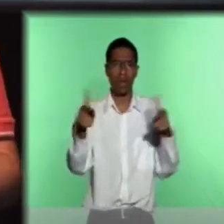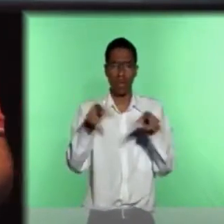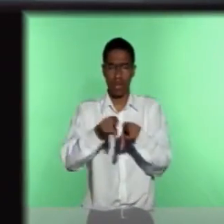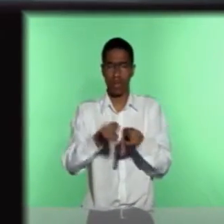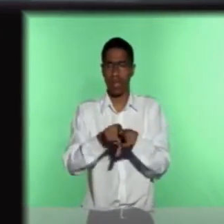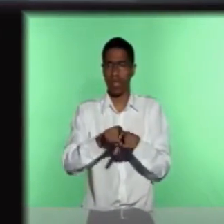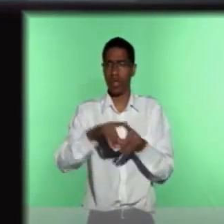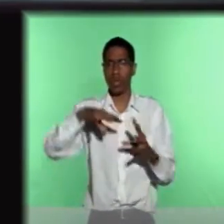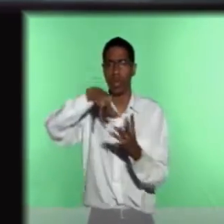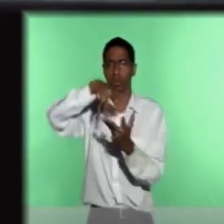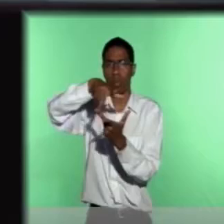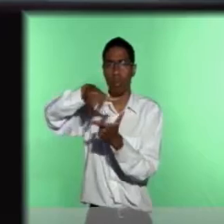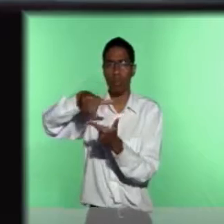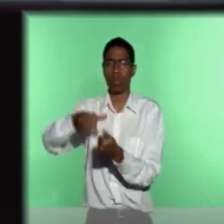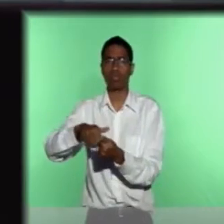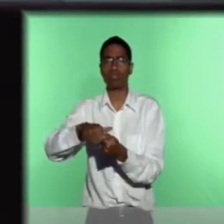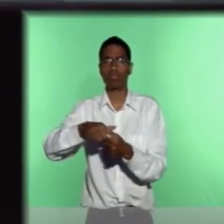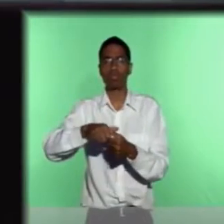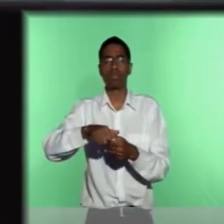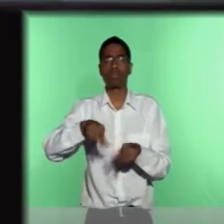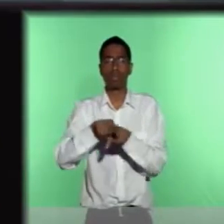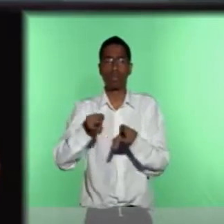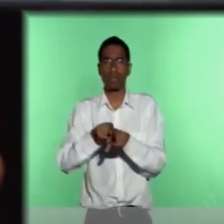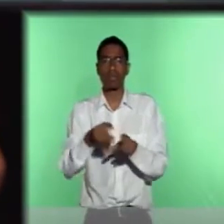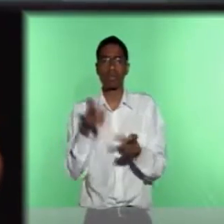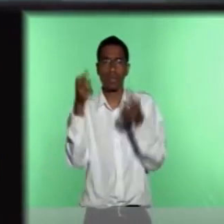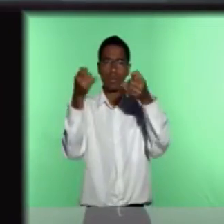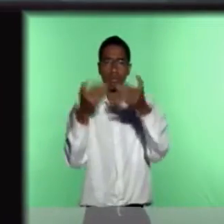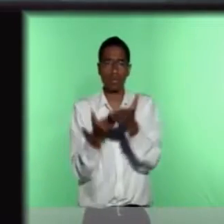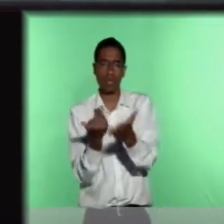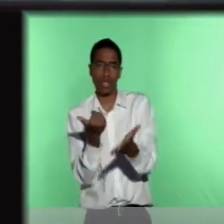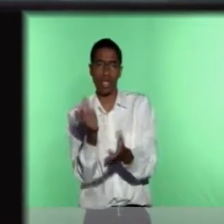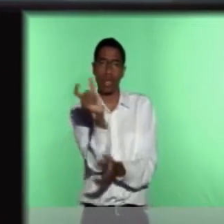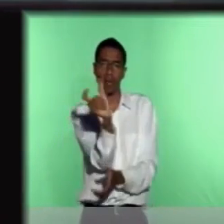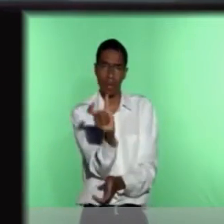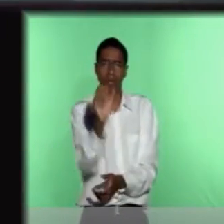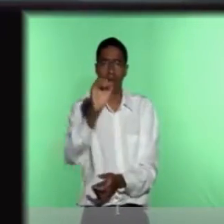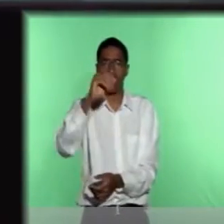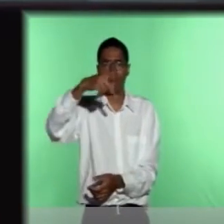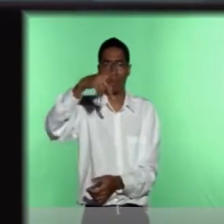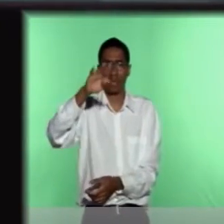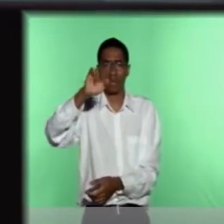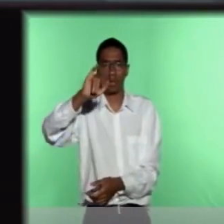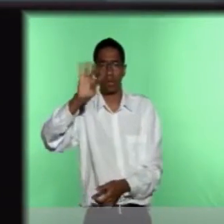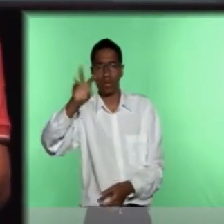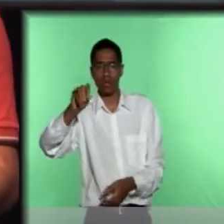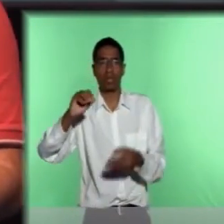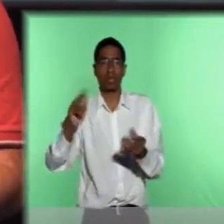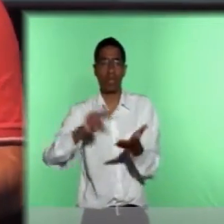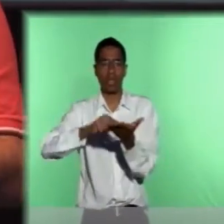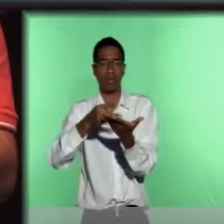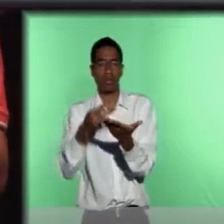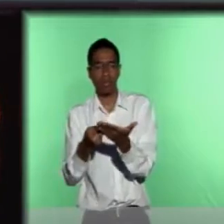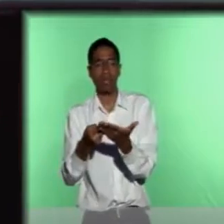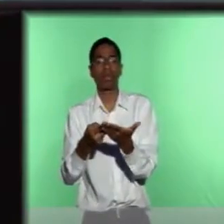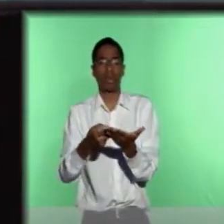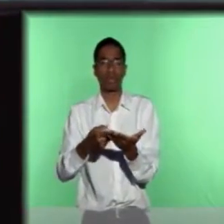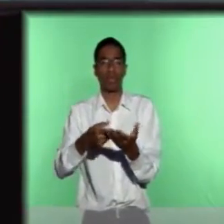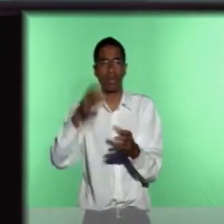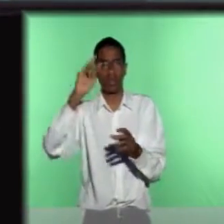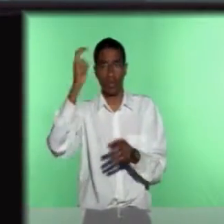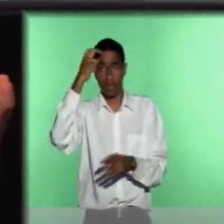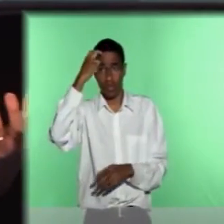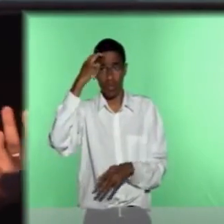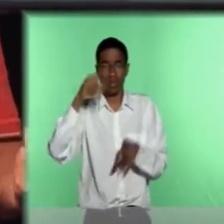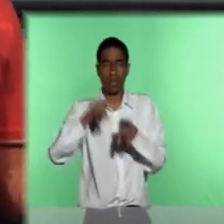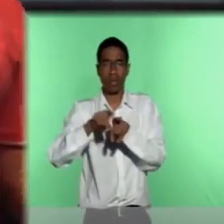redor do mundo queriam tirar a palavra equitativa pela sua tradição cultural, que eu acho que essa tradição cultural